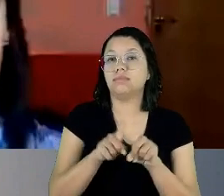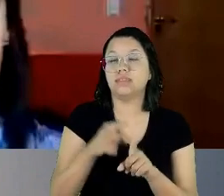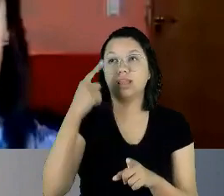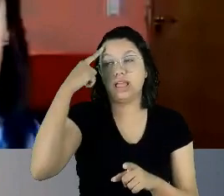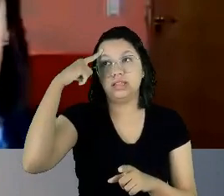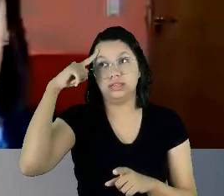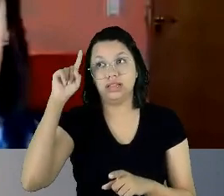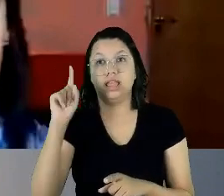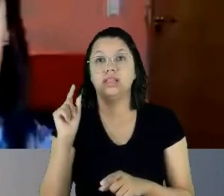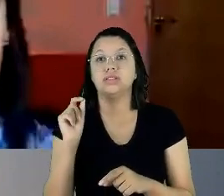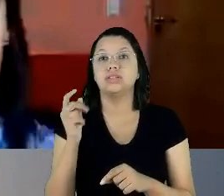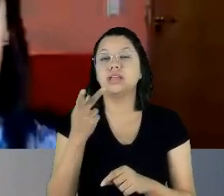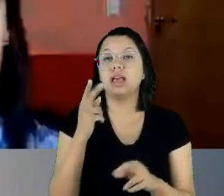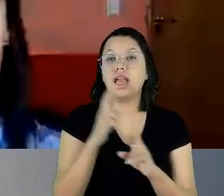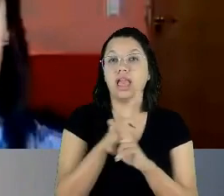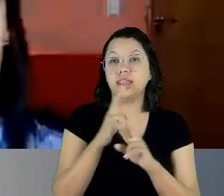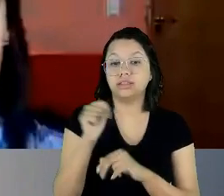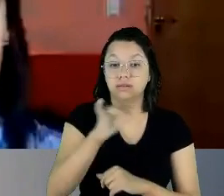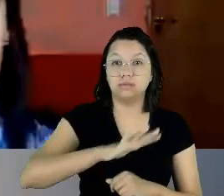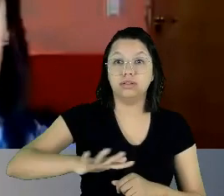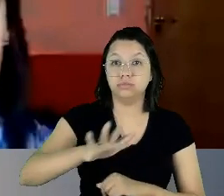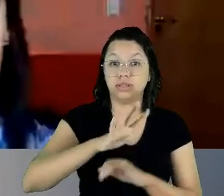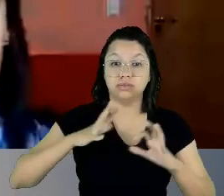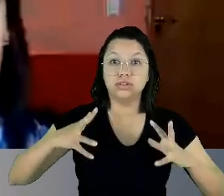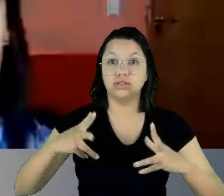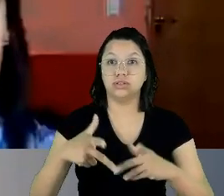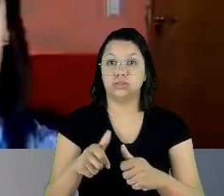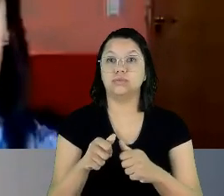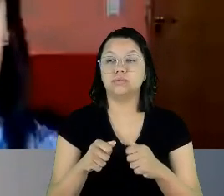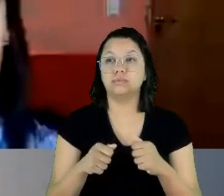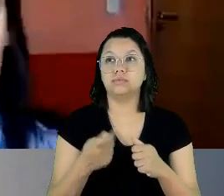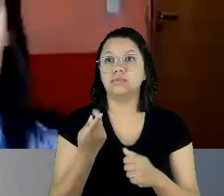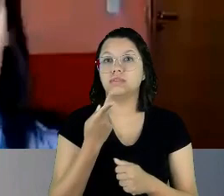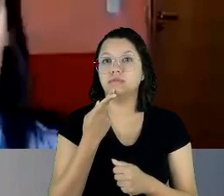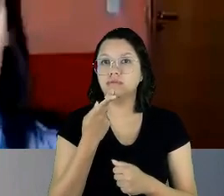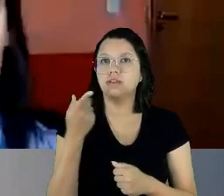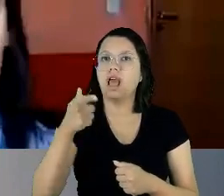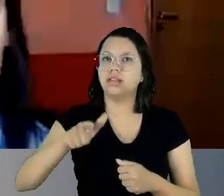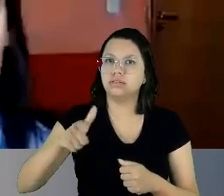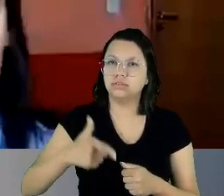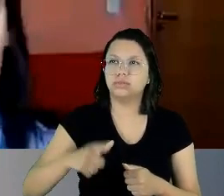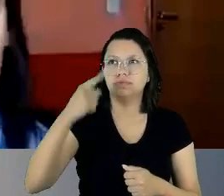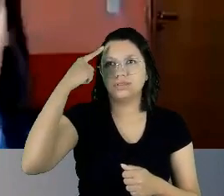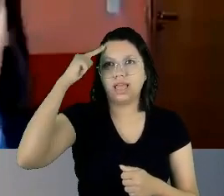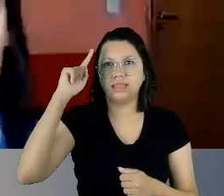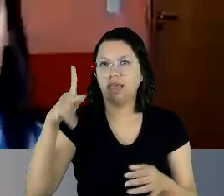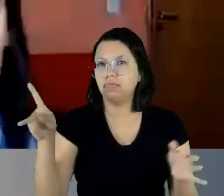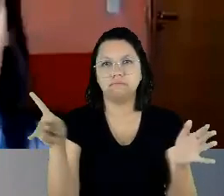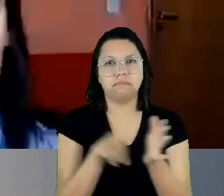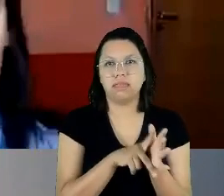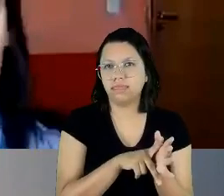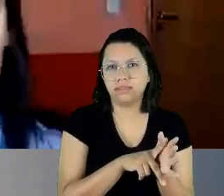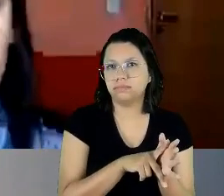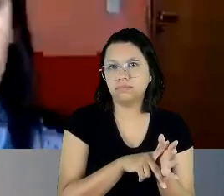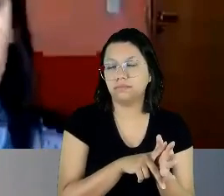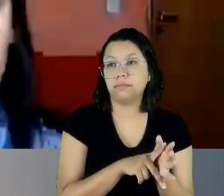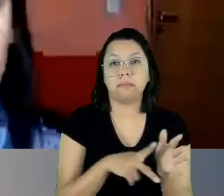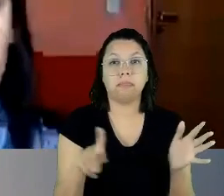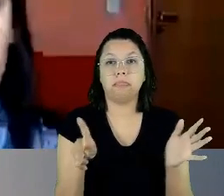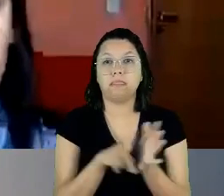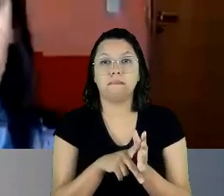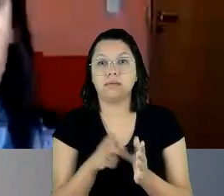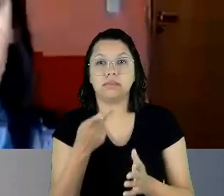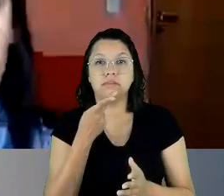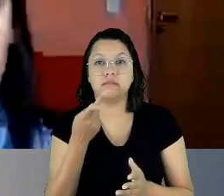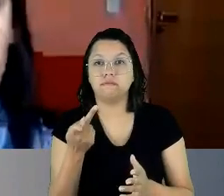contrapartida, a ideia de que se trata um espaço de todos acentua, de uma certa forma, essa ideia do não pertencimento